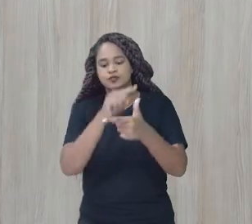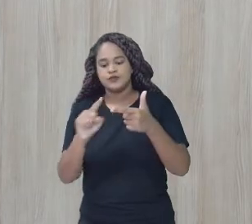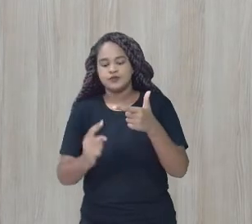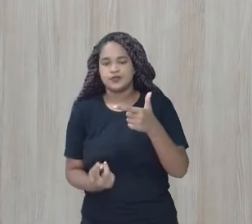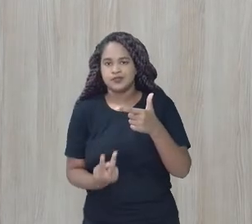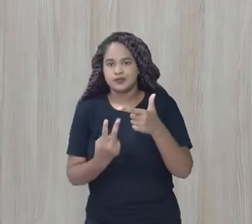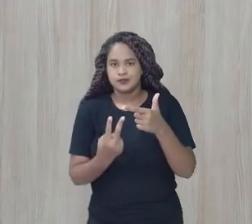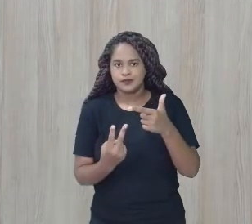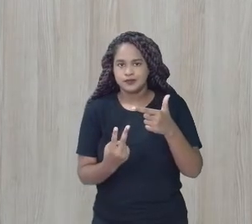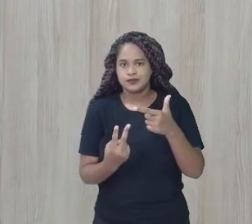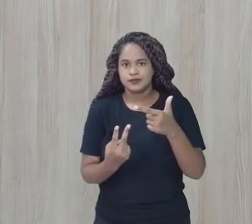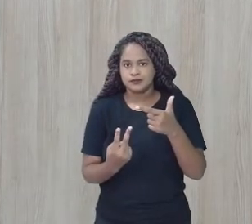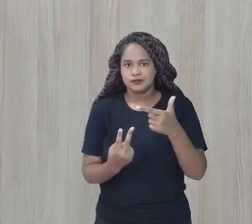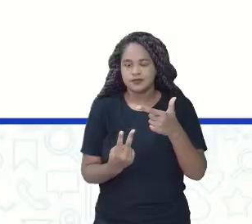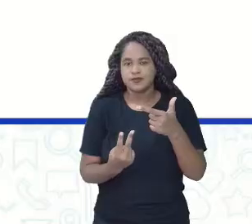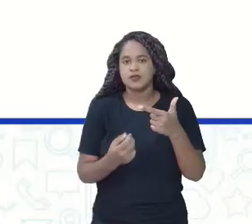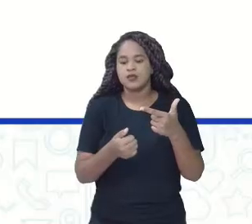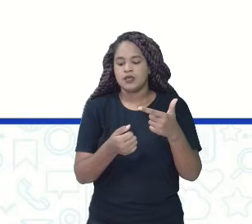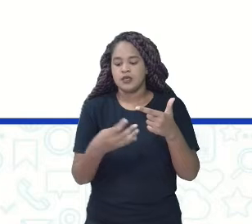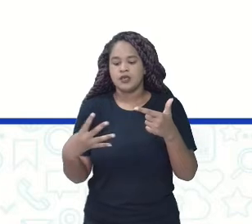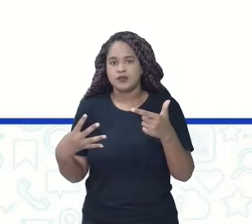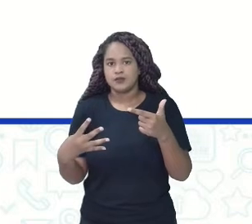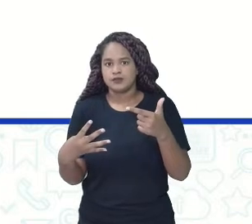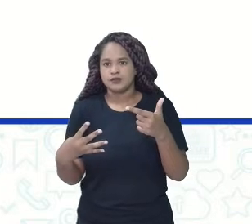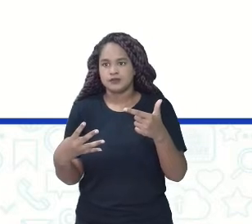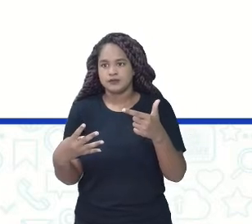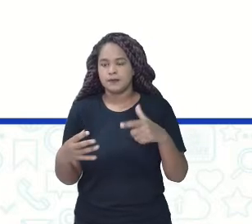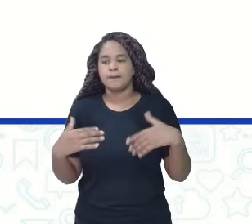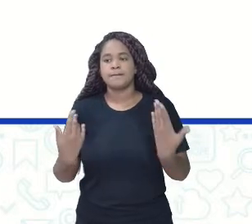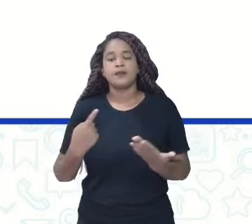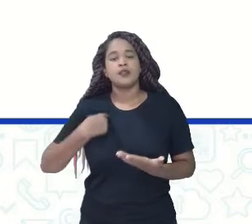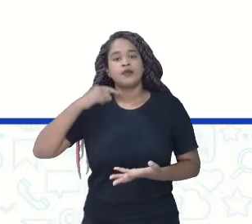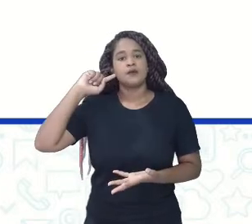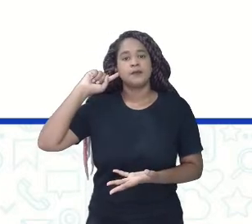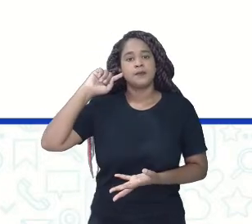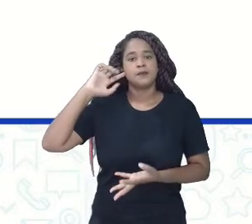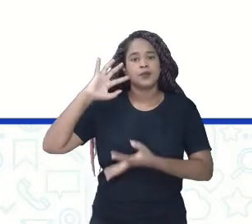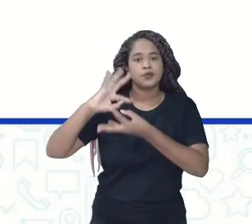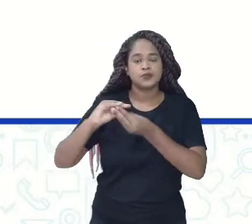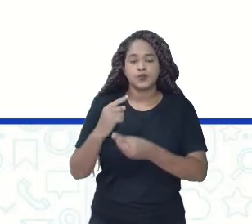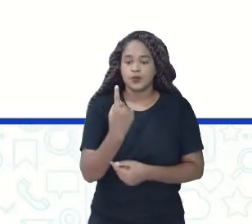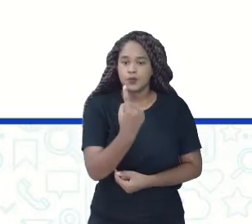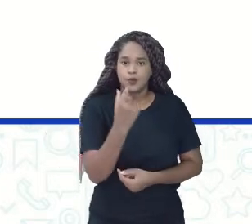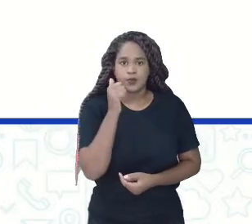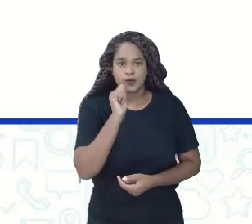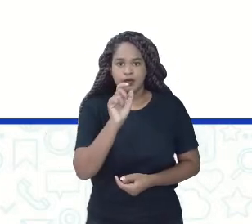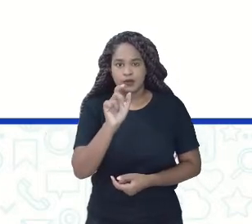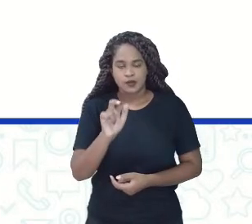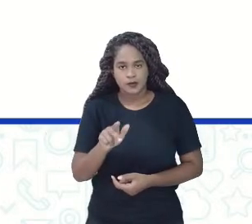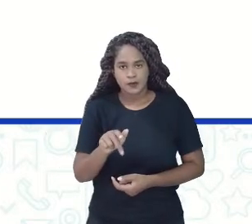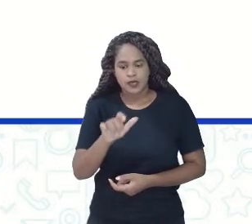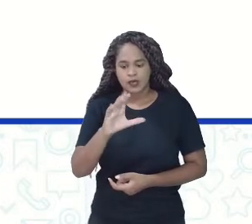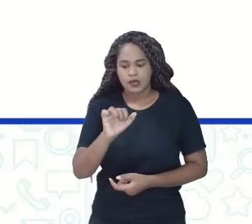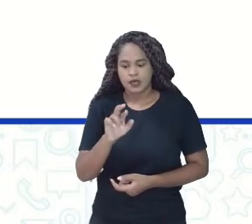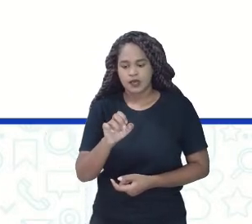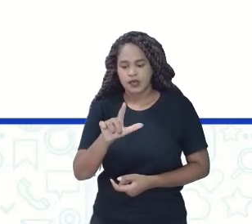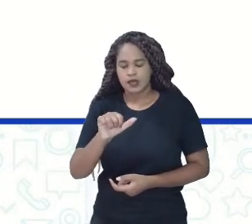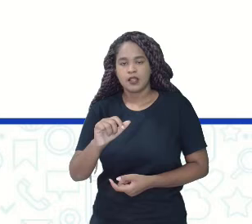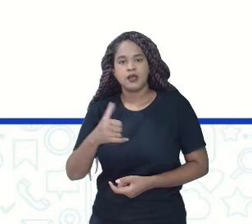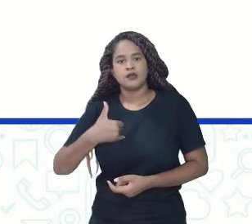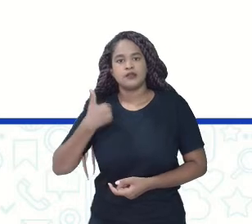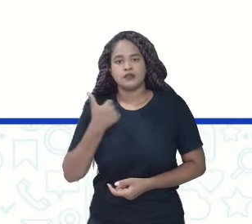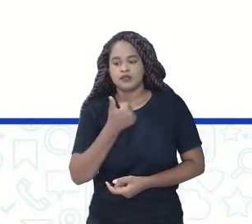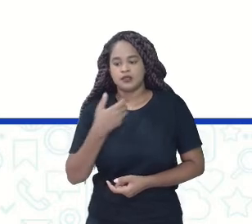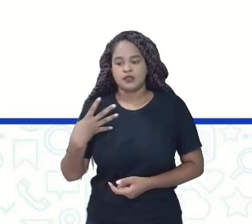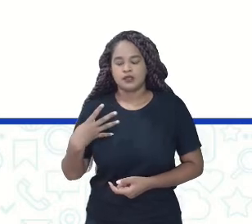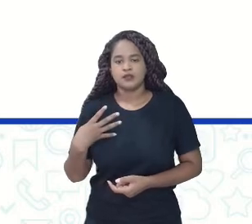28 dividido para 2 deu 14. Então, a gente começa a concluir que uma irmã, a Carla, tem 14 anos e Maria